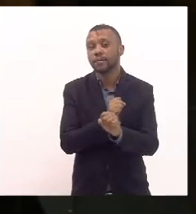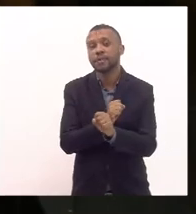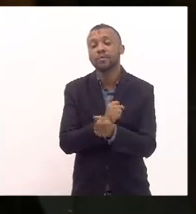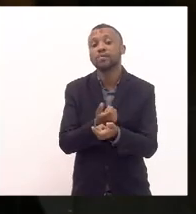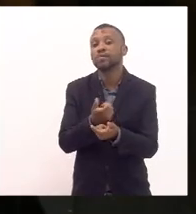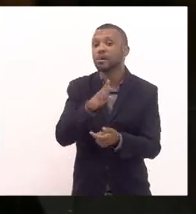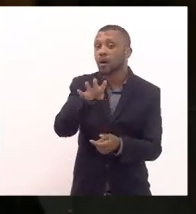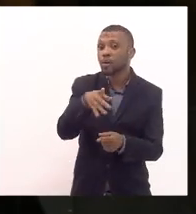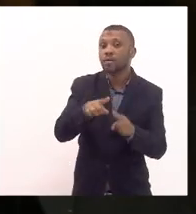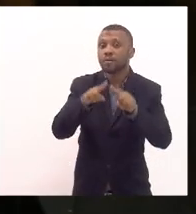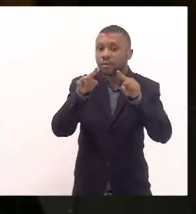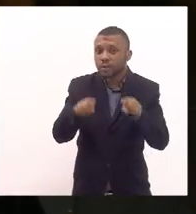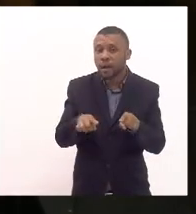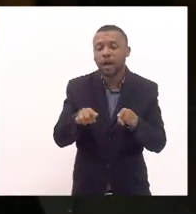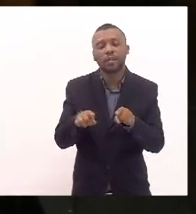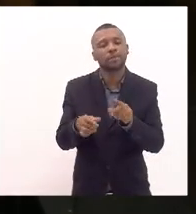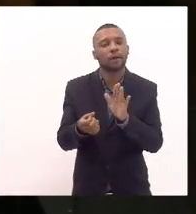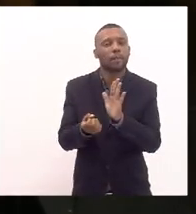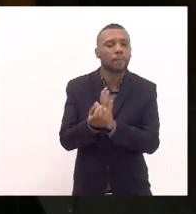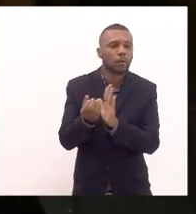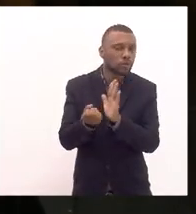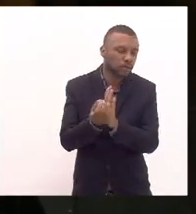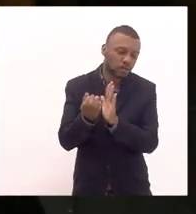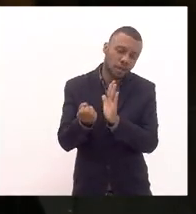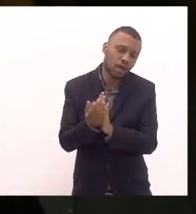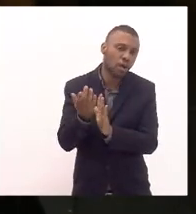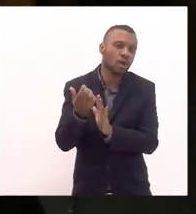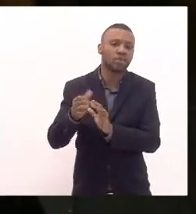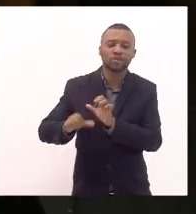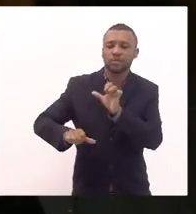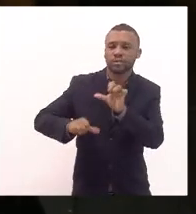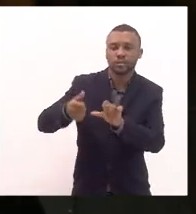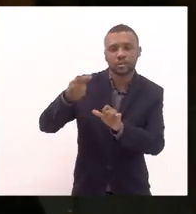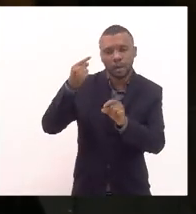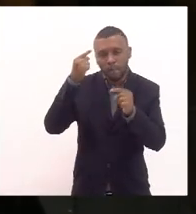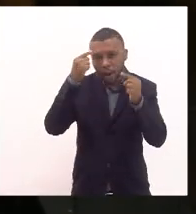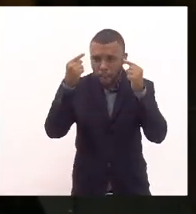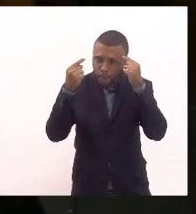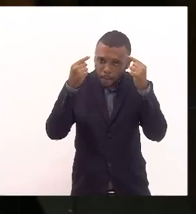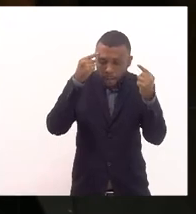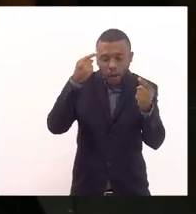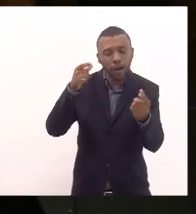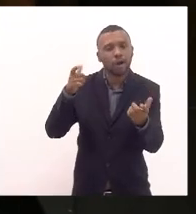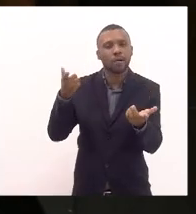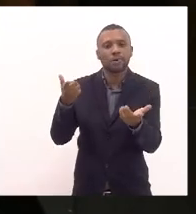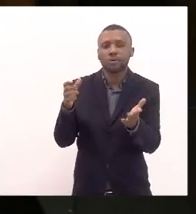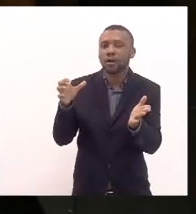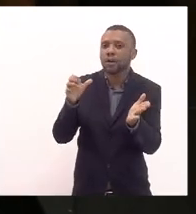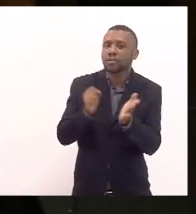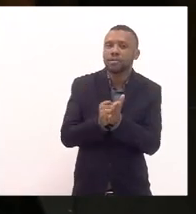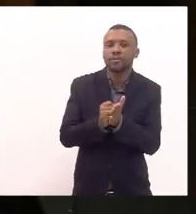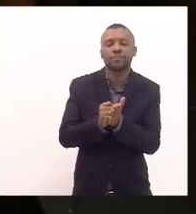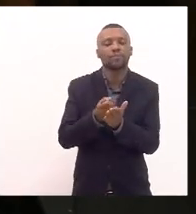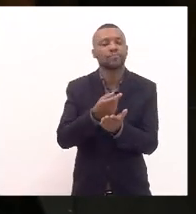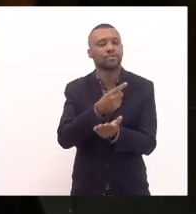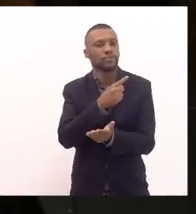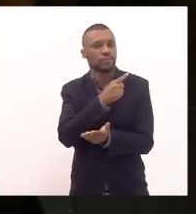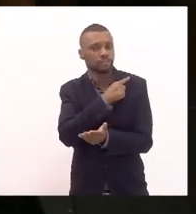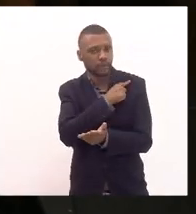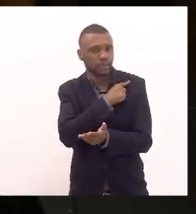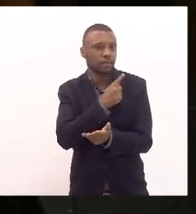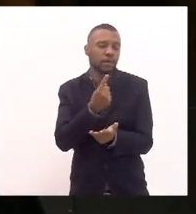quadros da produção de inovações do registro de patente né da